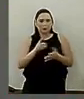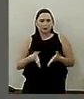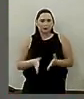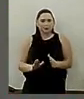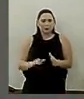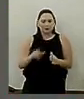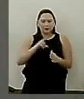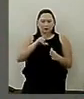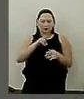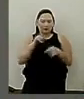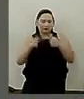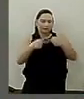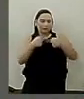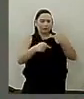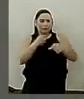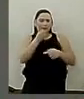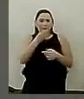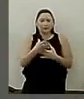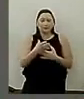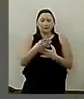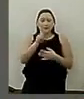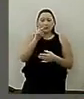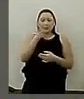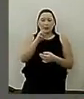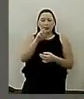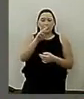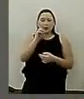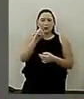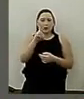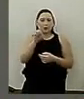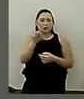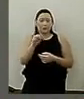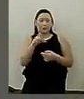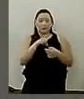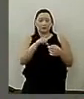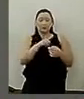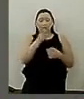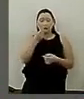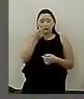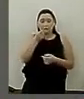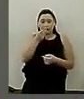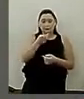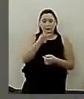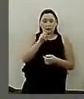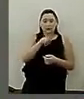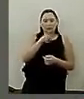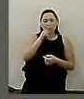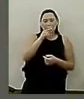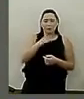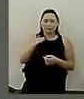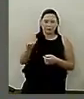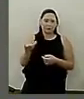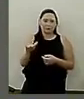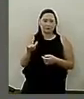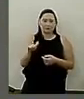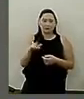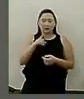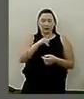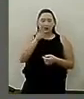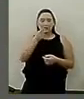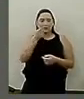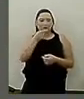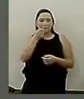vivendo a sua juventude. Herodes resolveu edificar uma cidade à margem do Mar da Galileia, lhe chamou